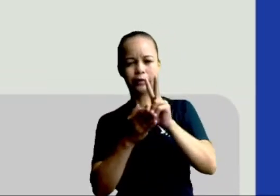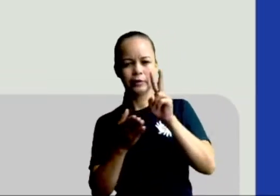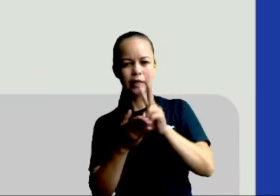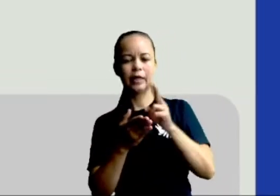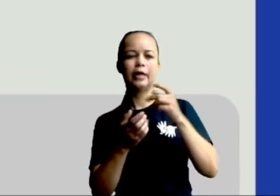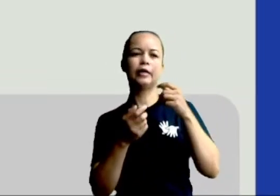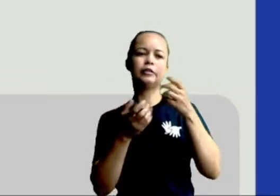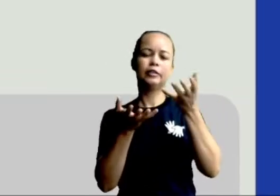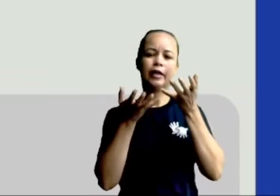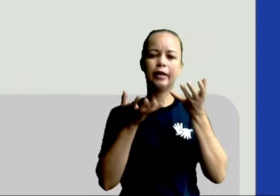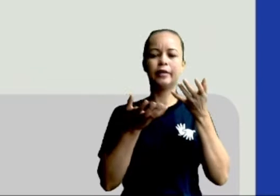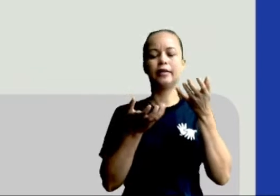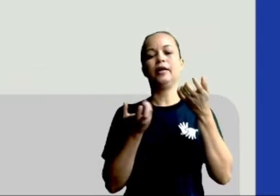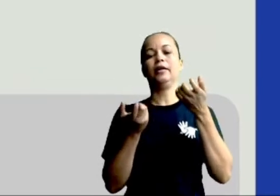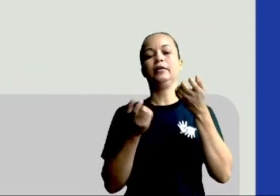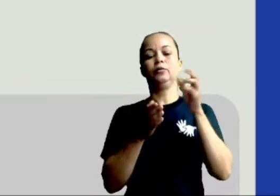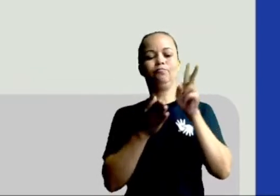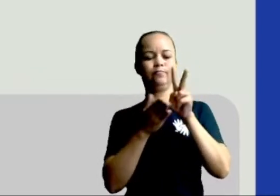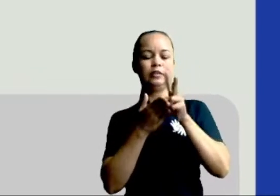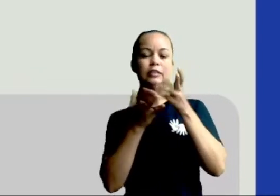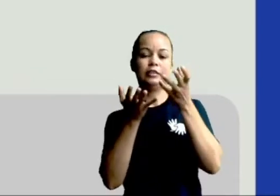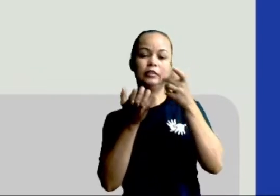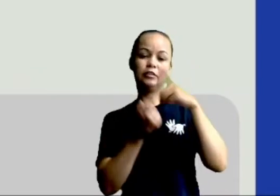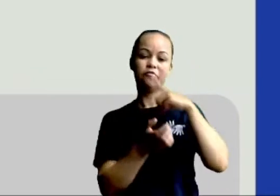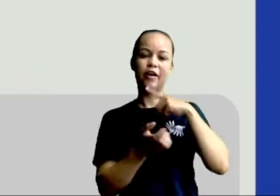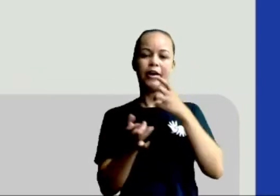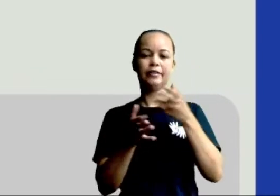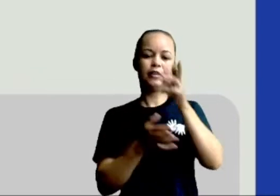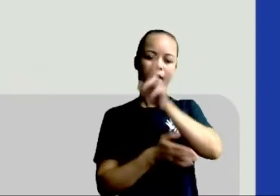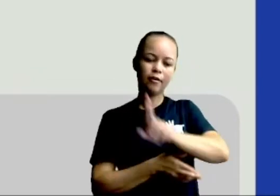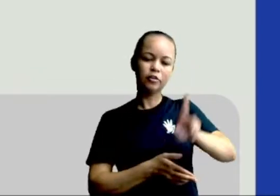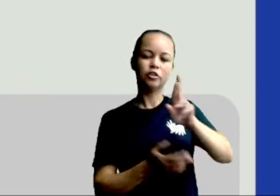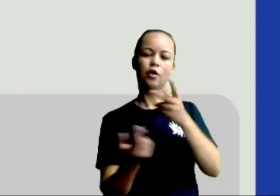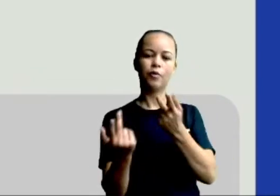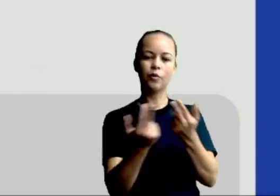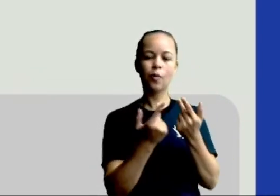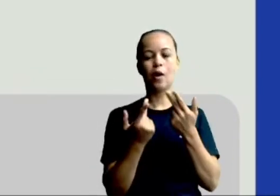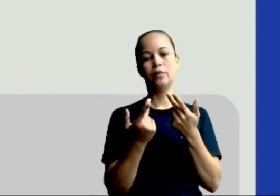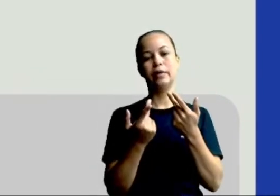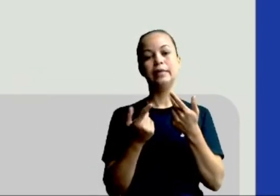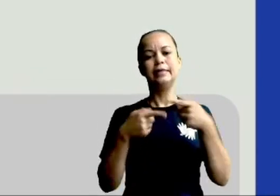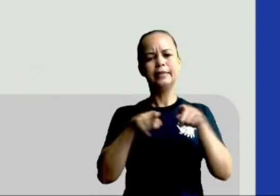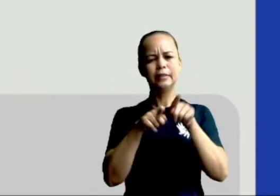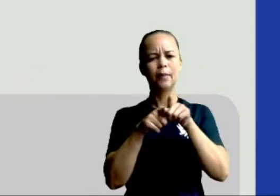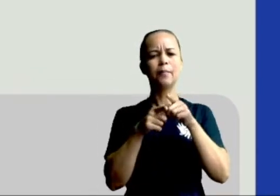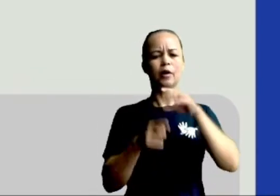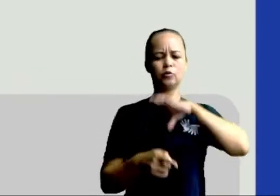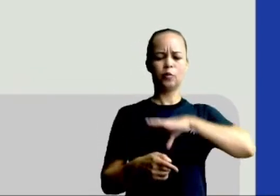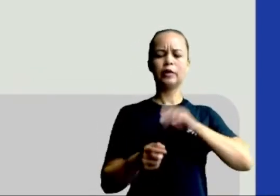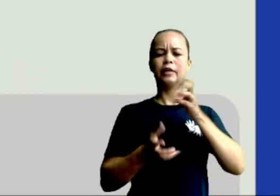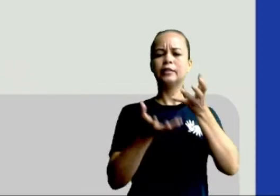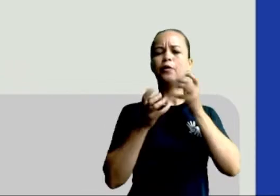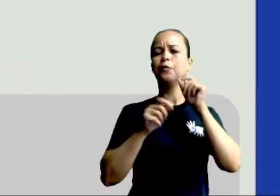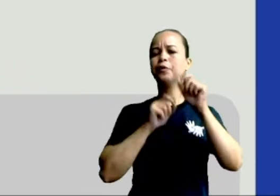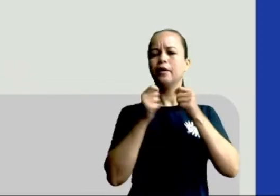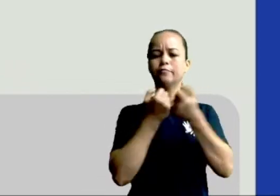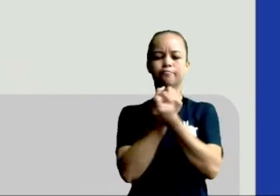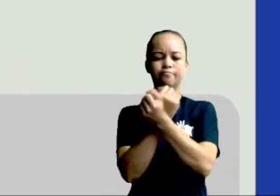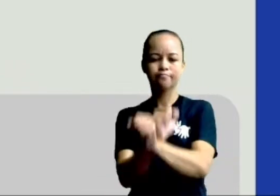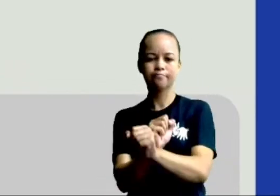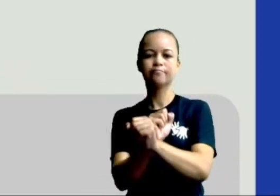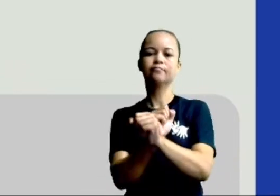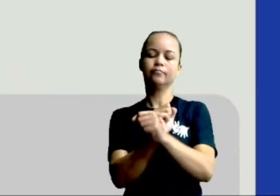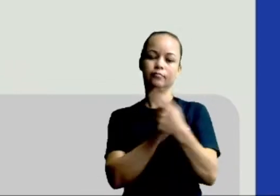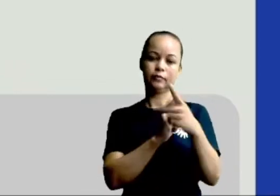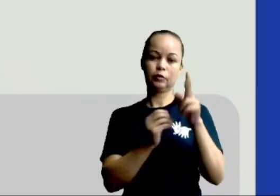mesma religião que eles, certo? E os portugueses também quiseram escravizar os índios, ou seja, usar o trabalho, a